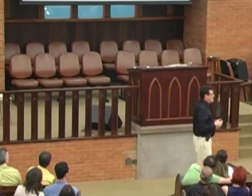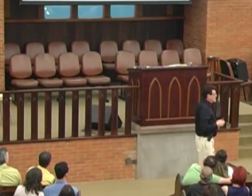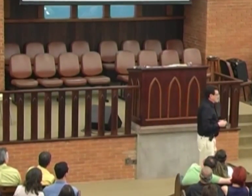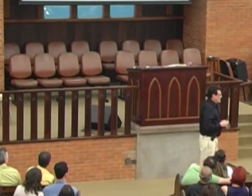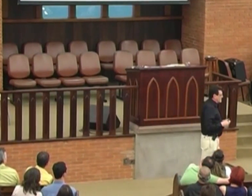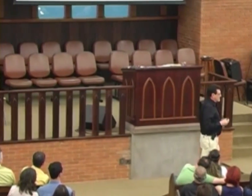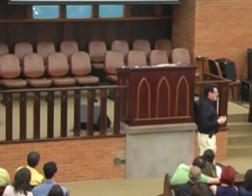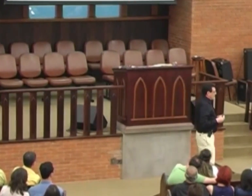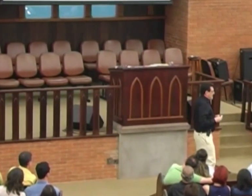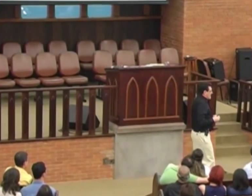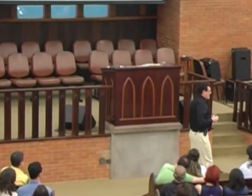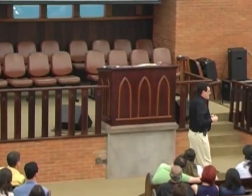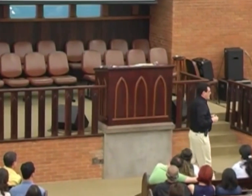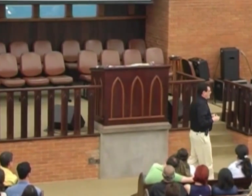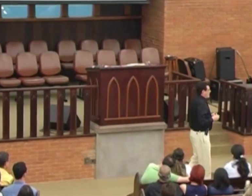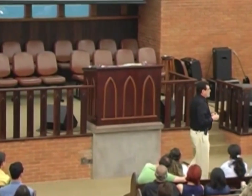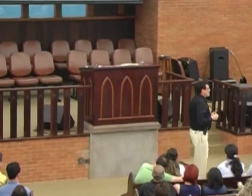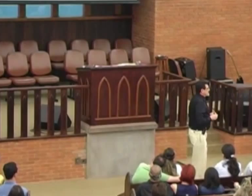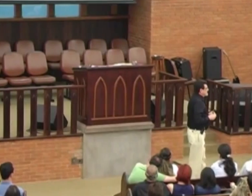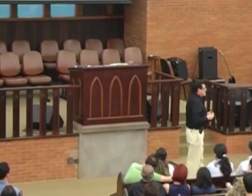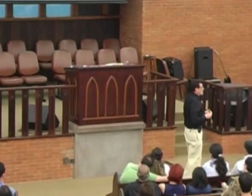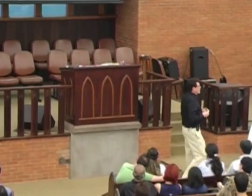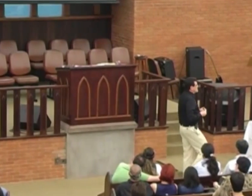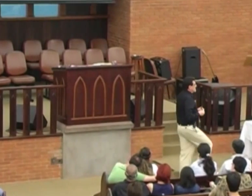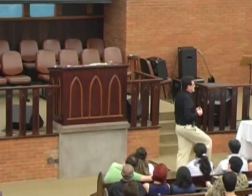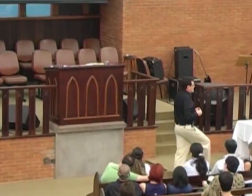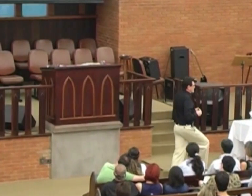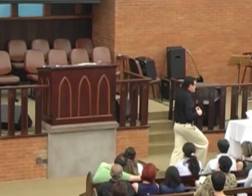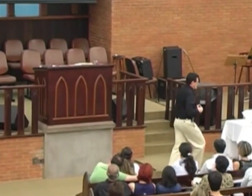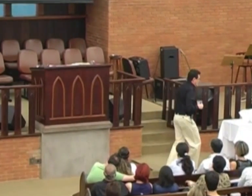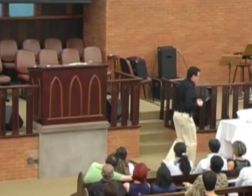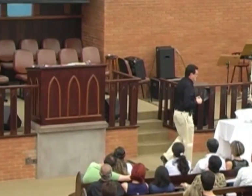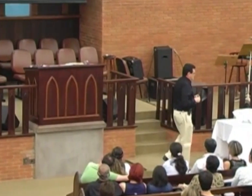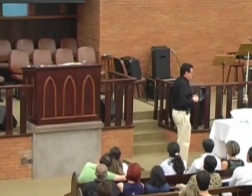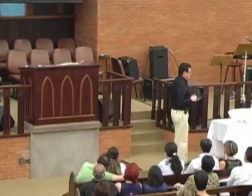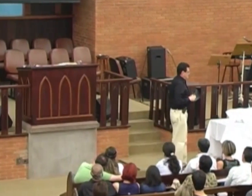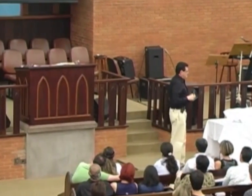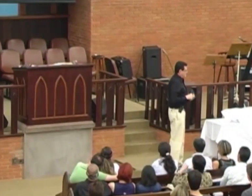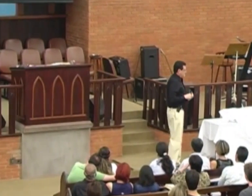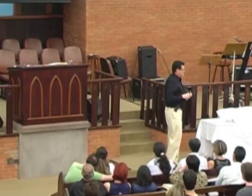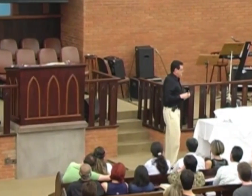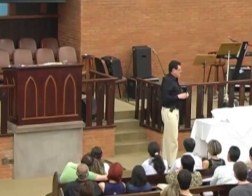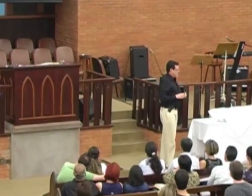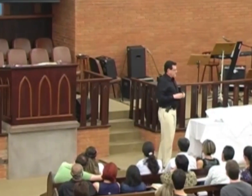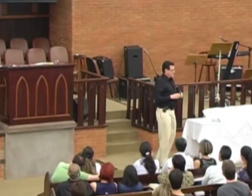buscou o Senhor e foi conhecer o conselho da sua vontade.